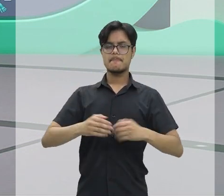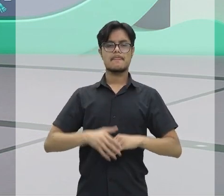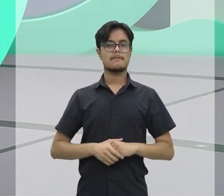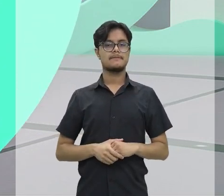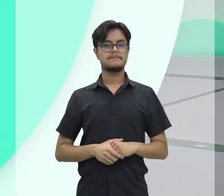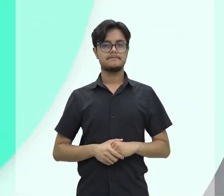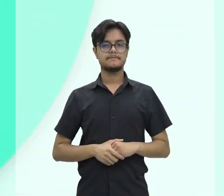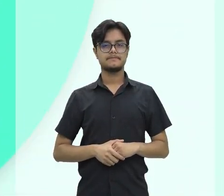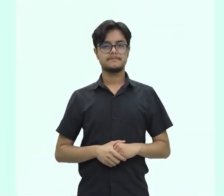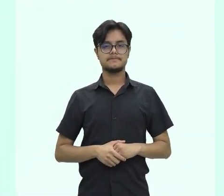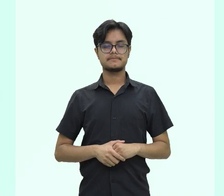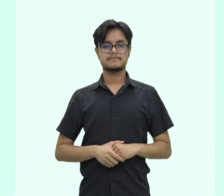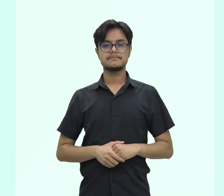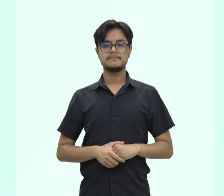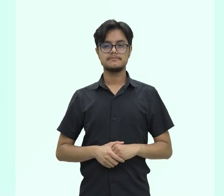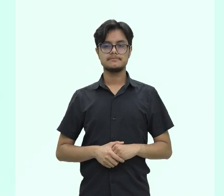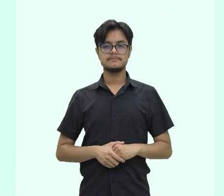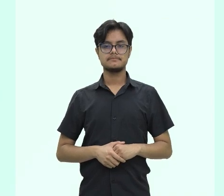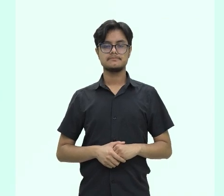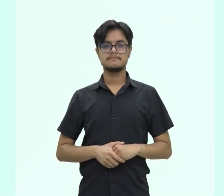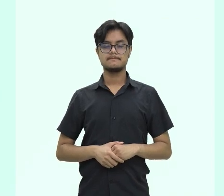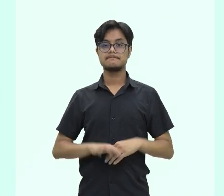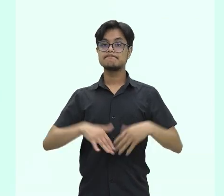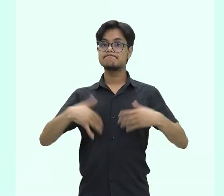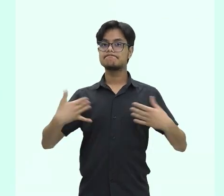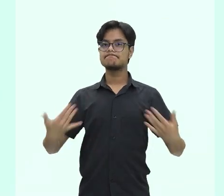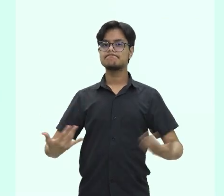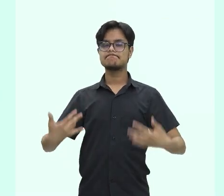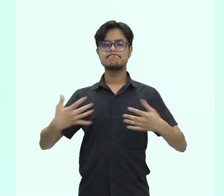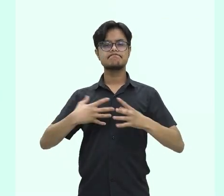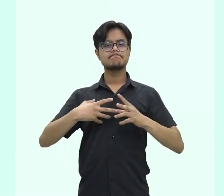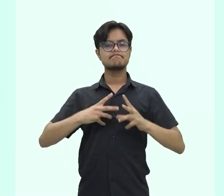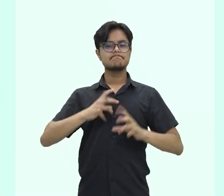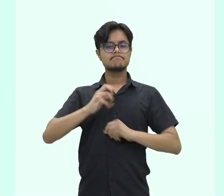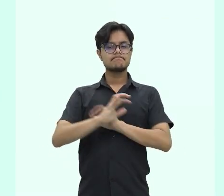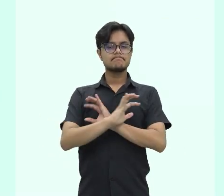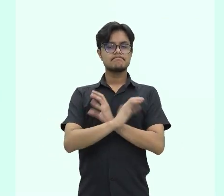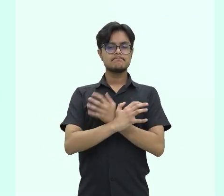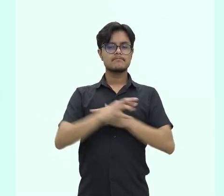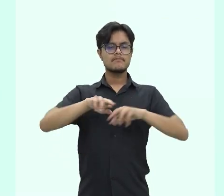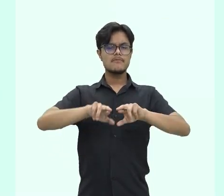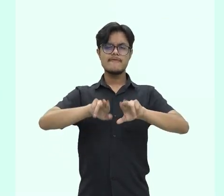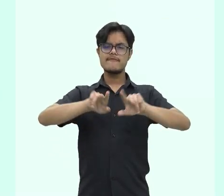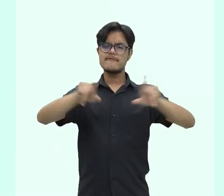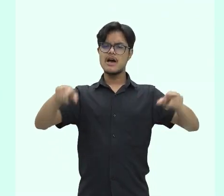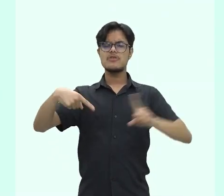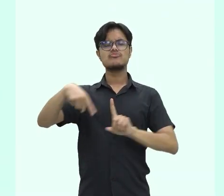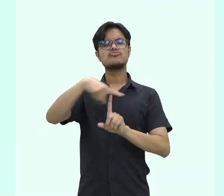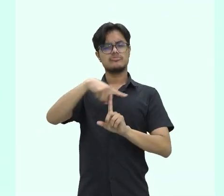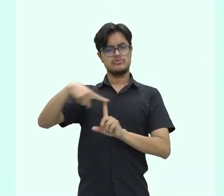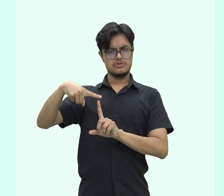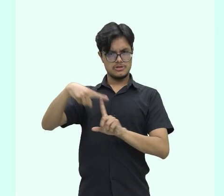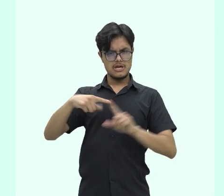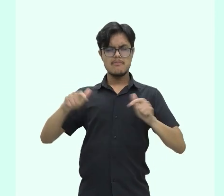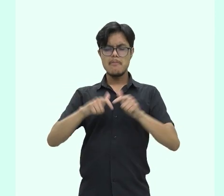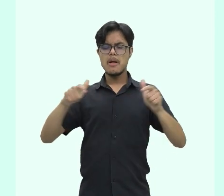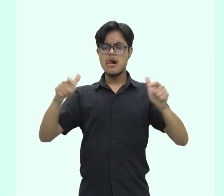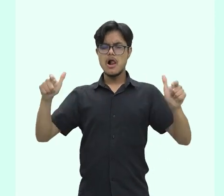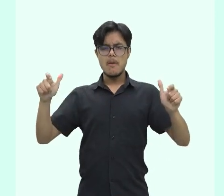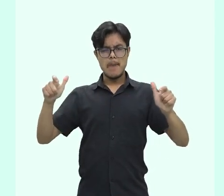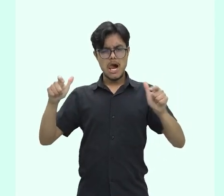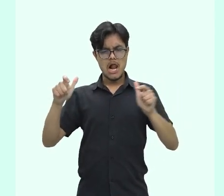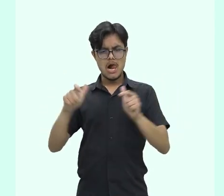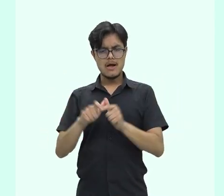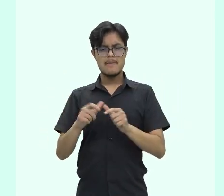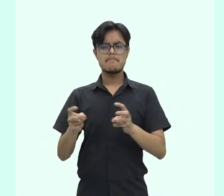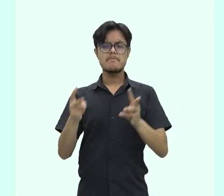também. E no nosso esqueleto nós vamos encontrar aí ossos de formatos diferentes, né, tamanhos diferentes. Então agora você